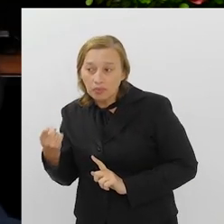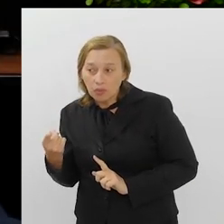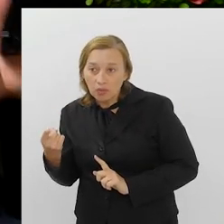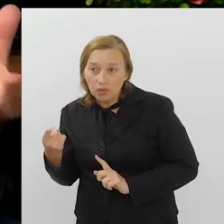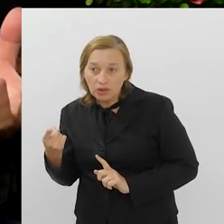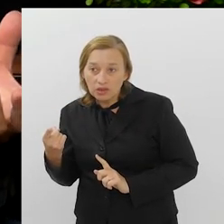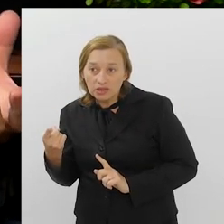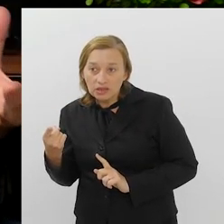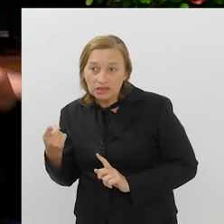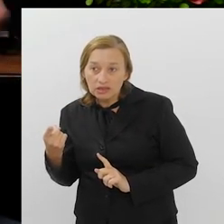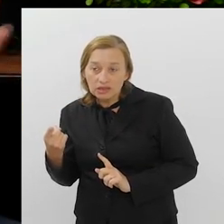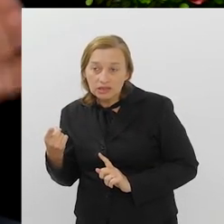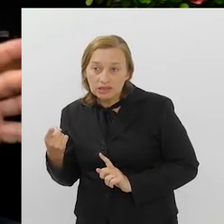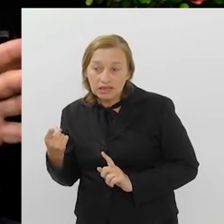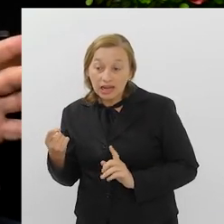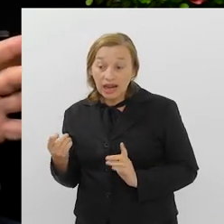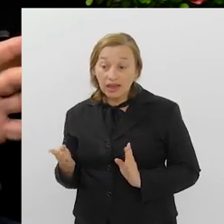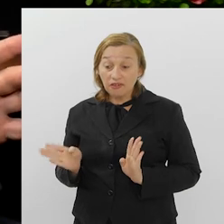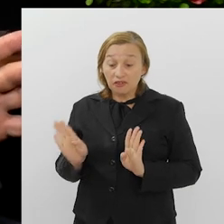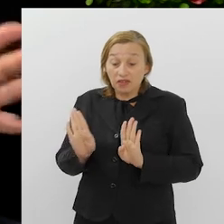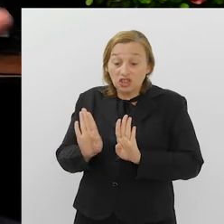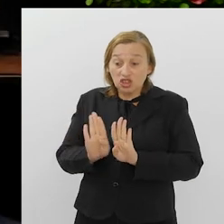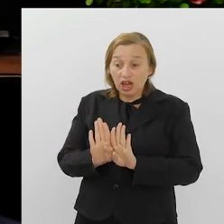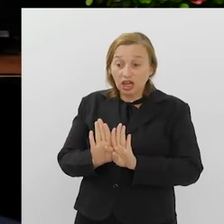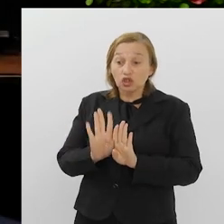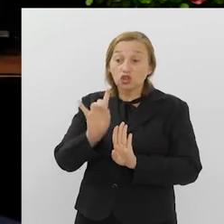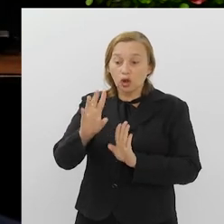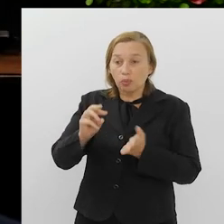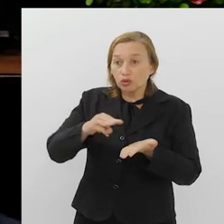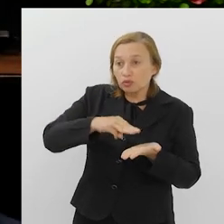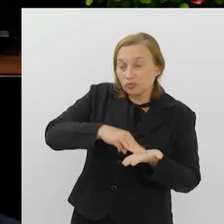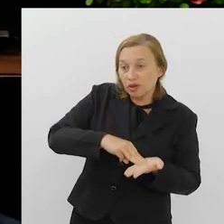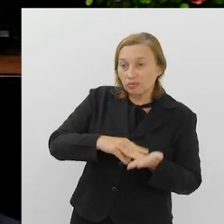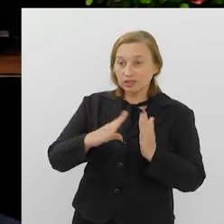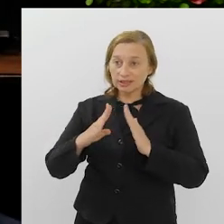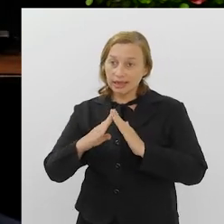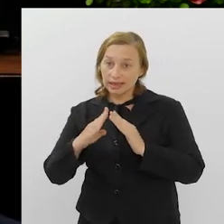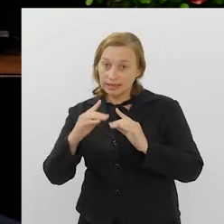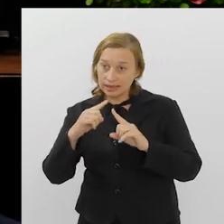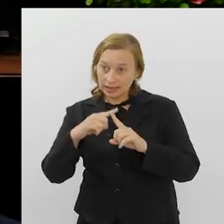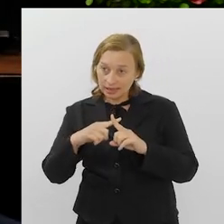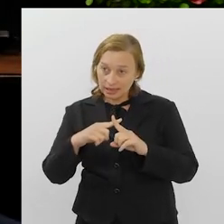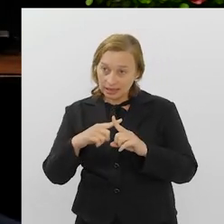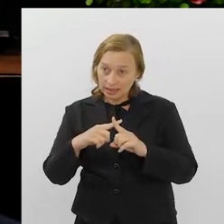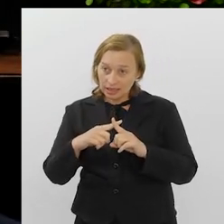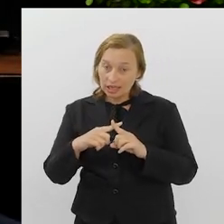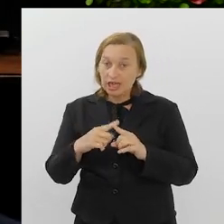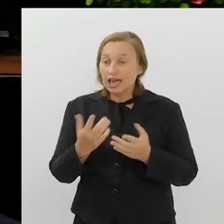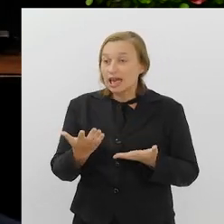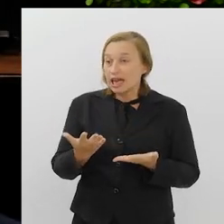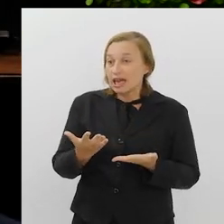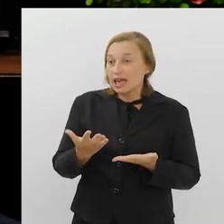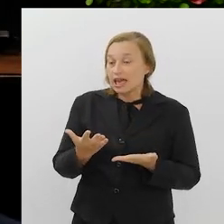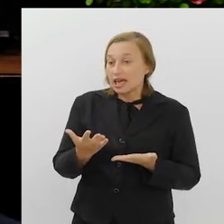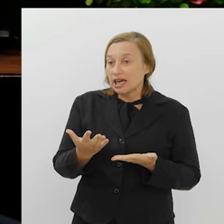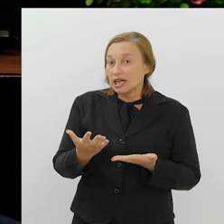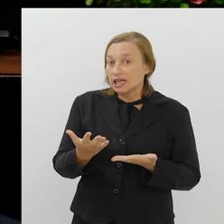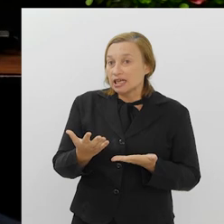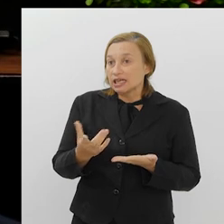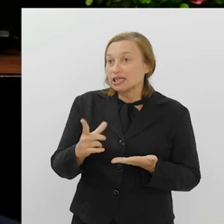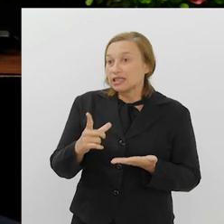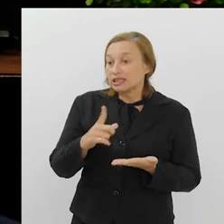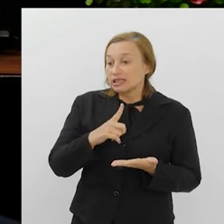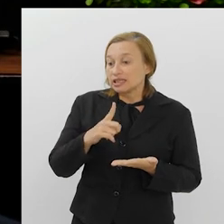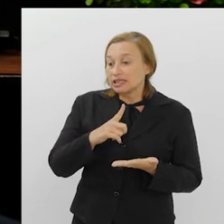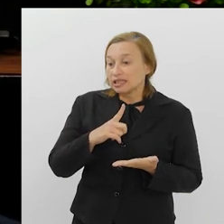depois ele é dedicado aí somente os membros da igreja que porta um uma espécie de passaporte que